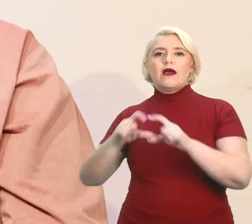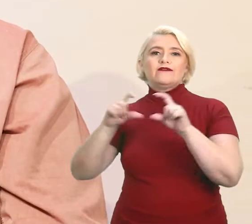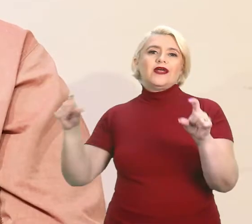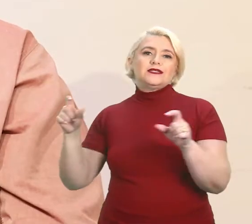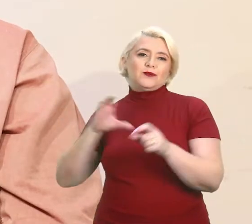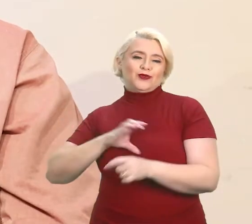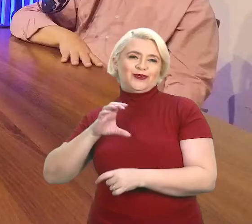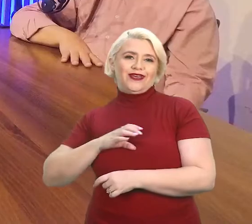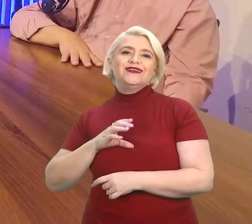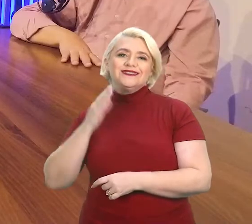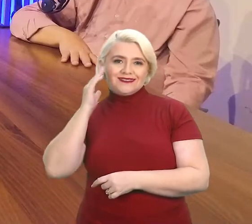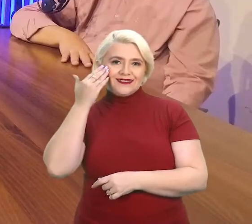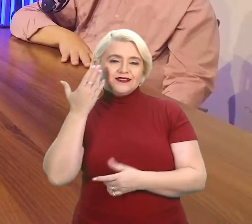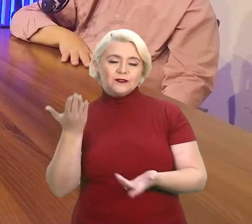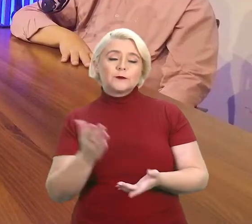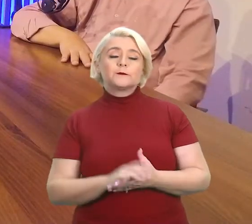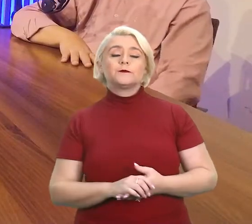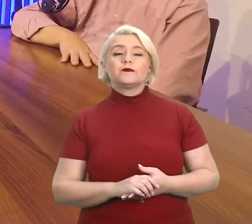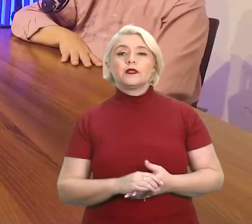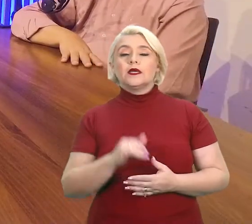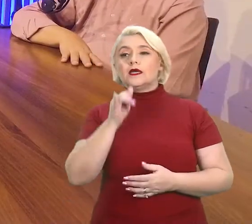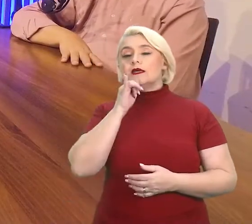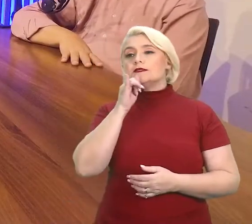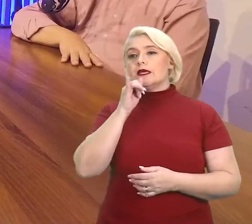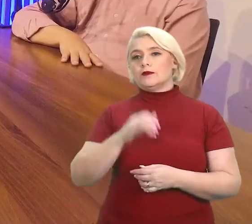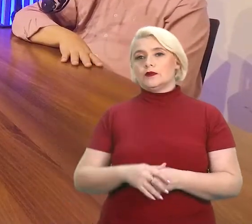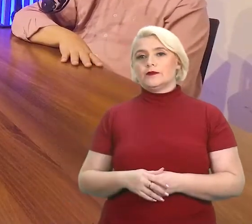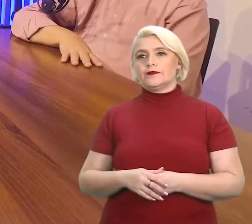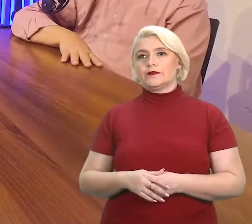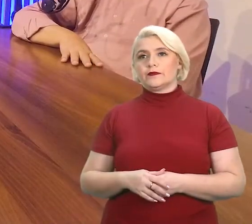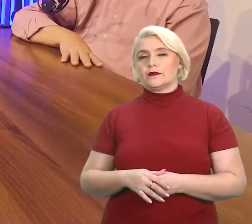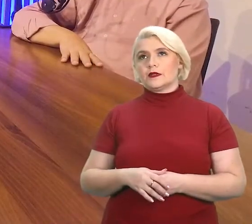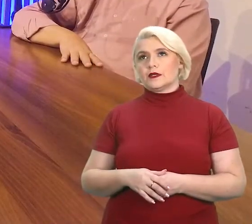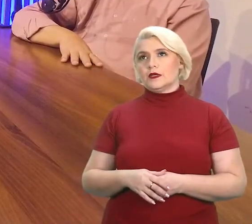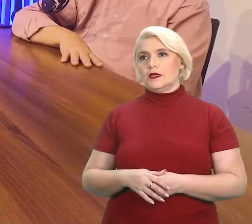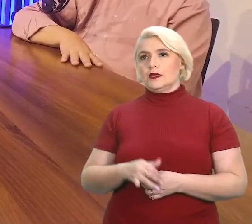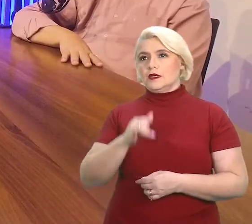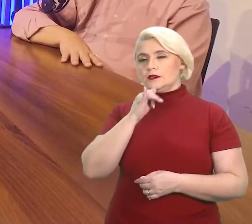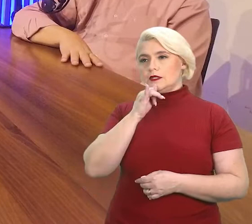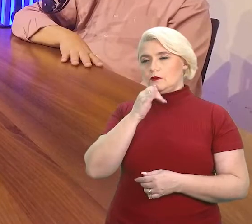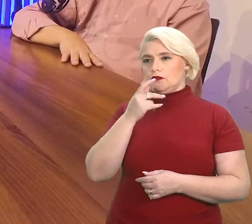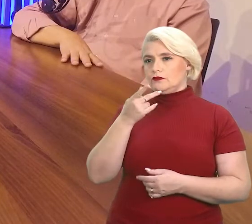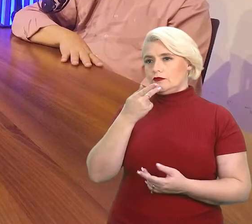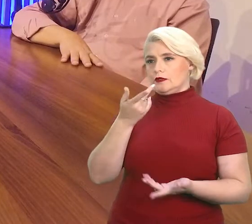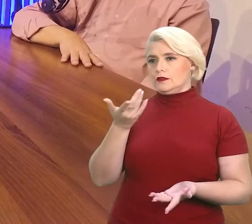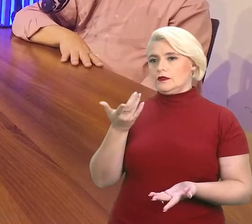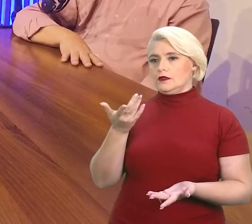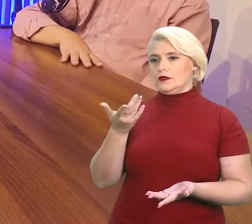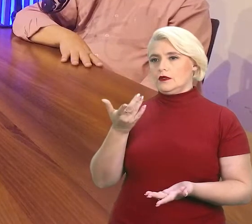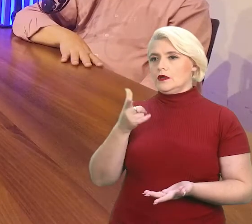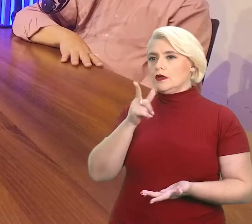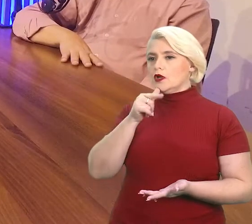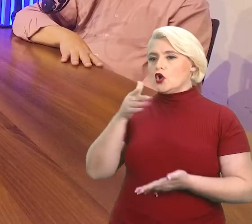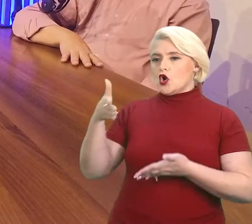frase em português. Um exemplo, assim, ó, córrego,